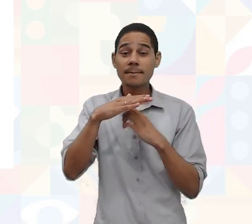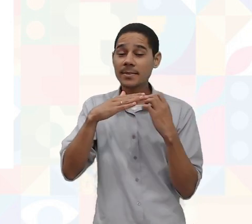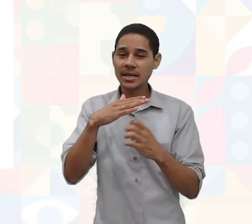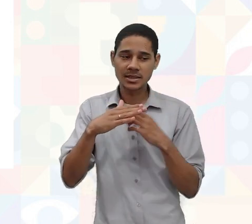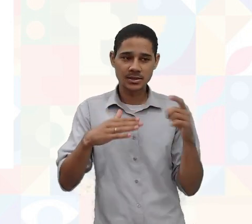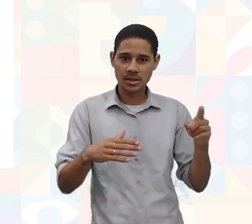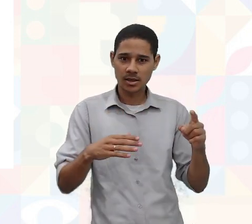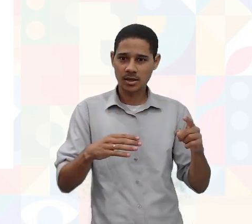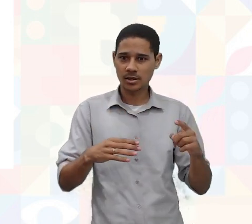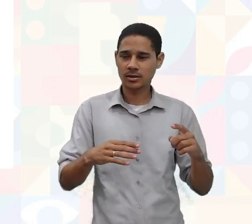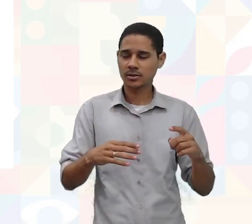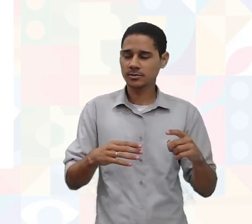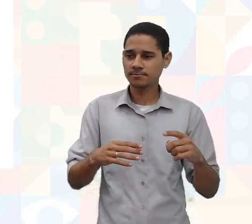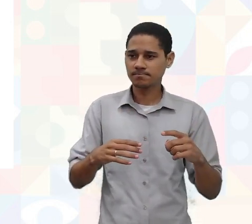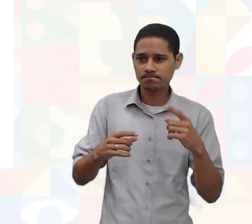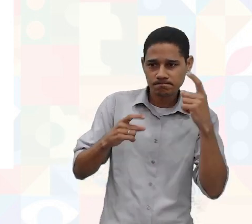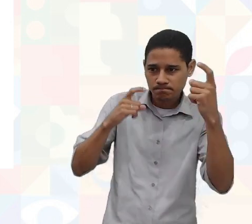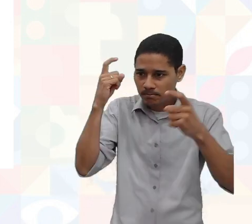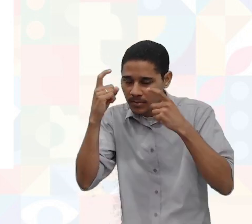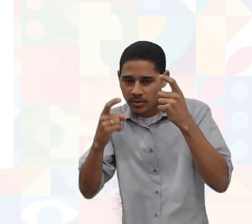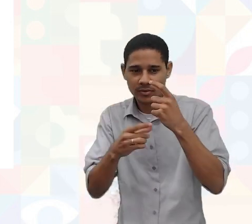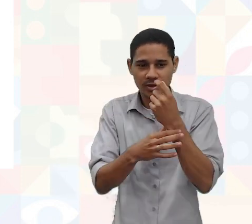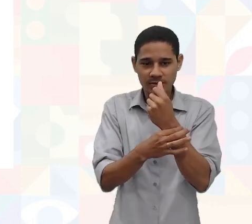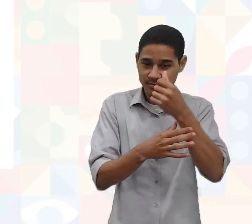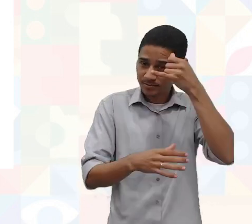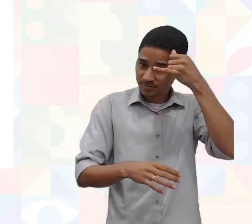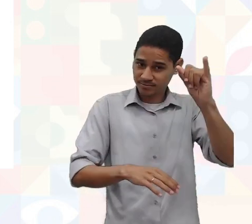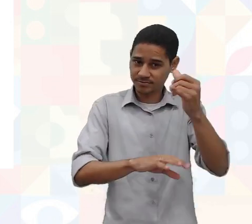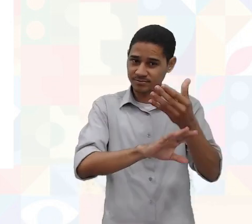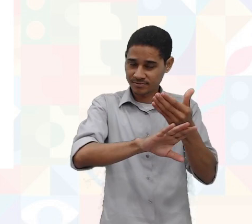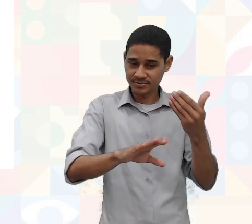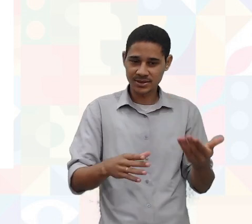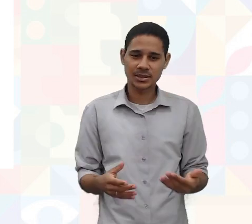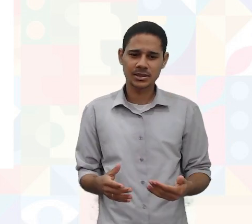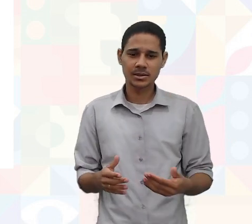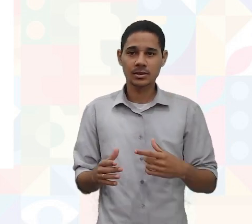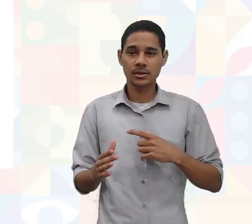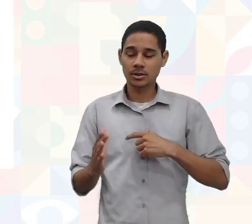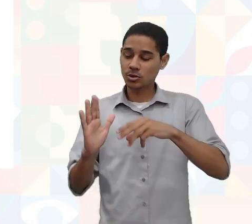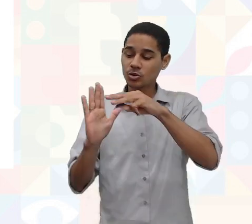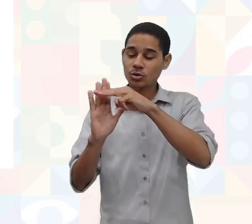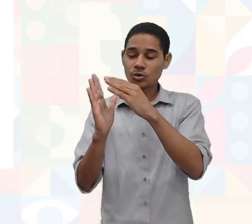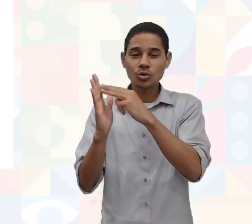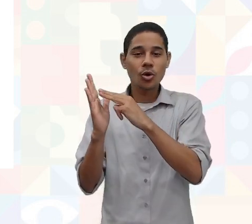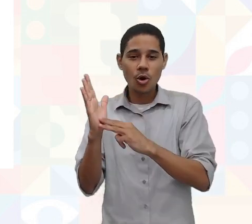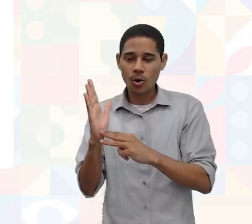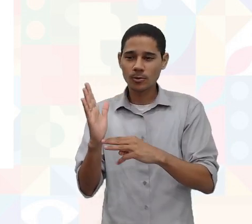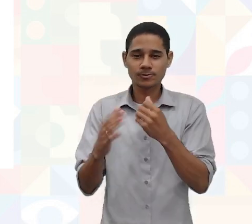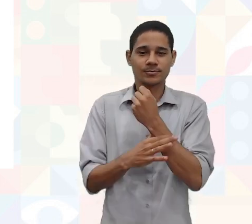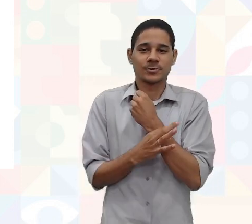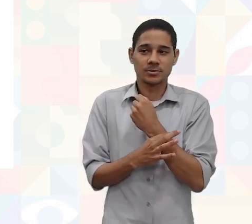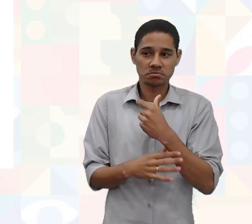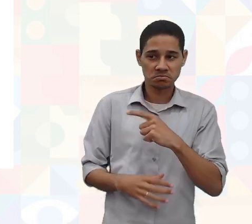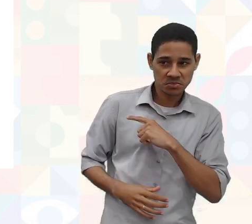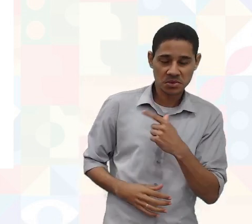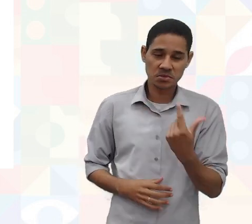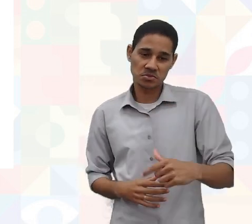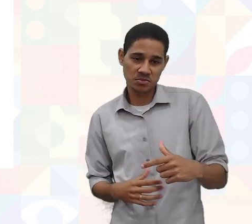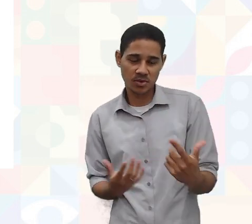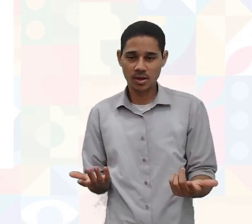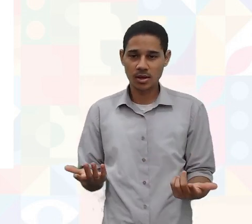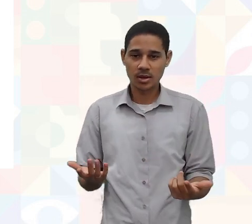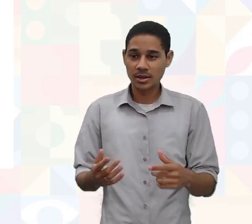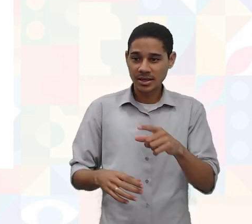acidentes, existência ou não de normas de segurança na empresa, existência ou não de treinamento